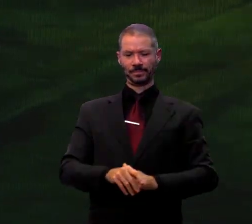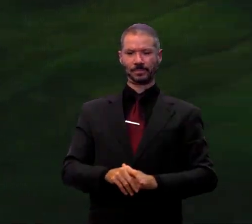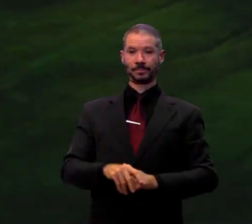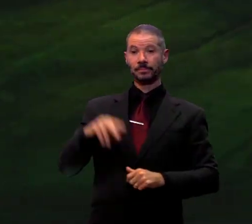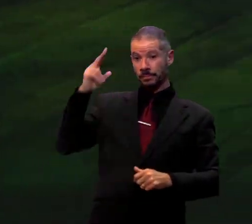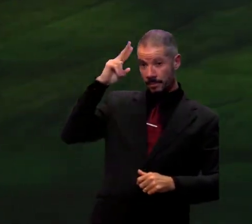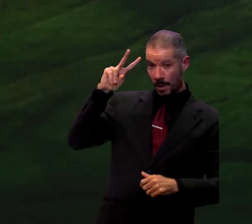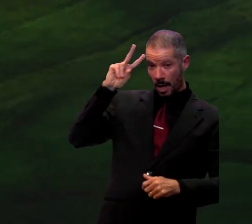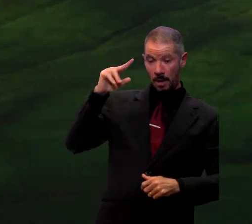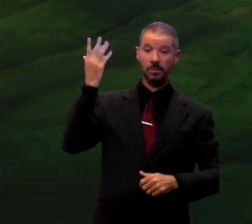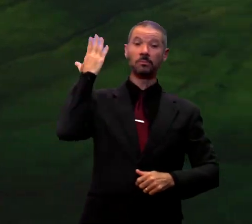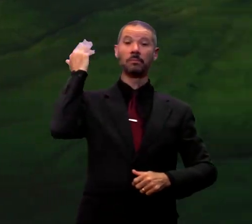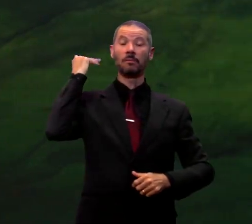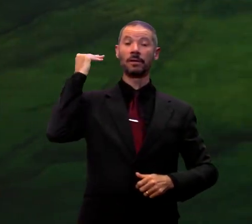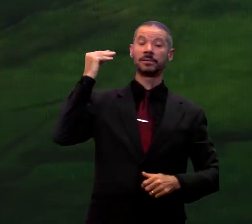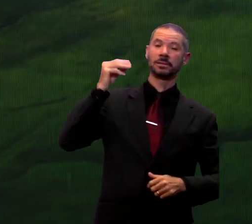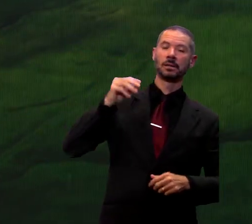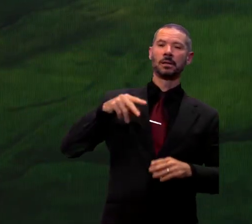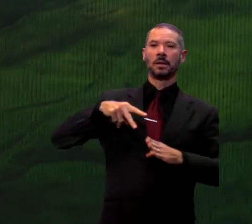Me lembro de uma vez, eu era office boy,